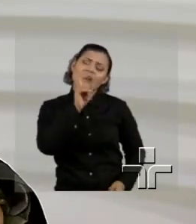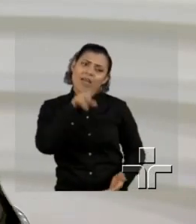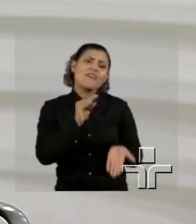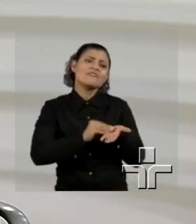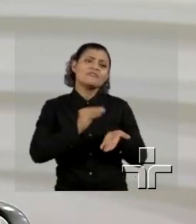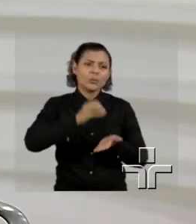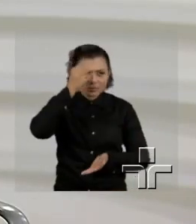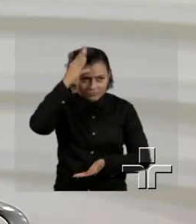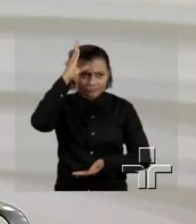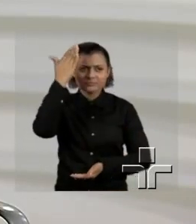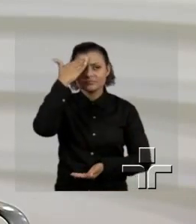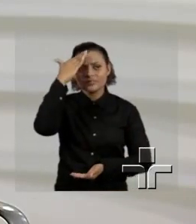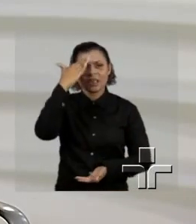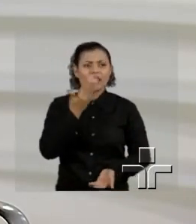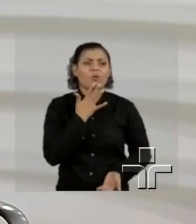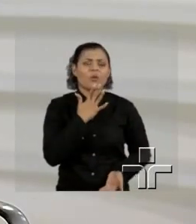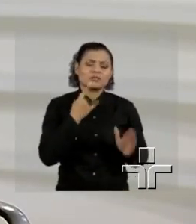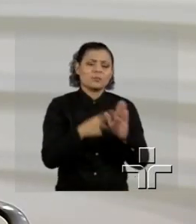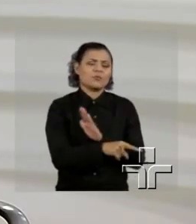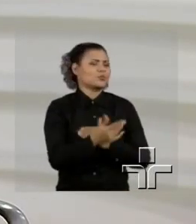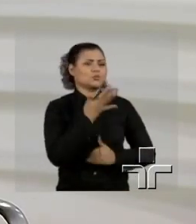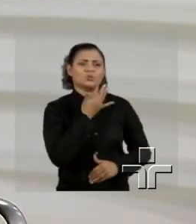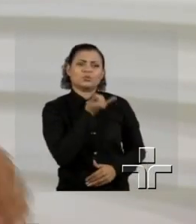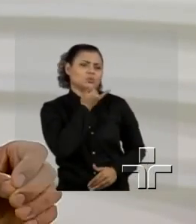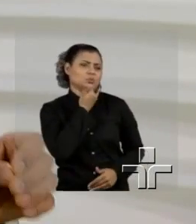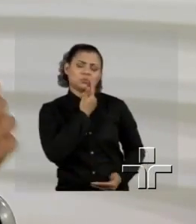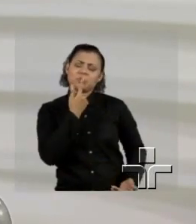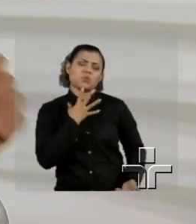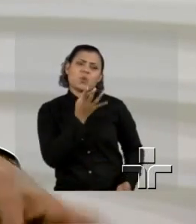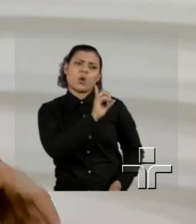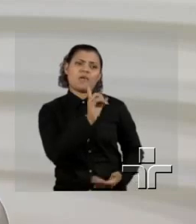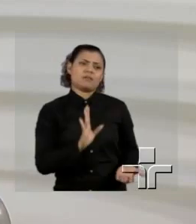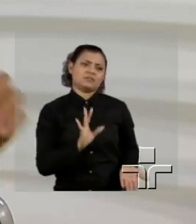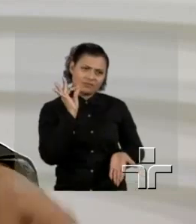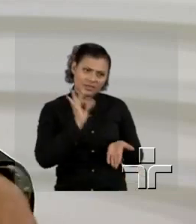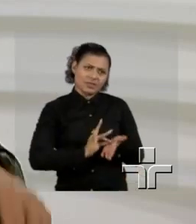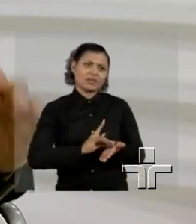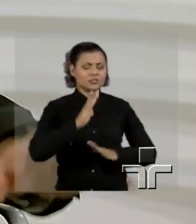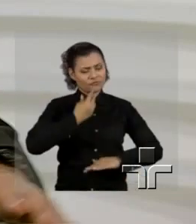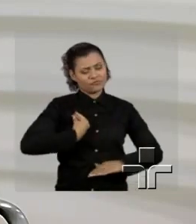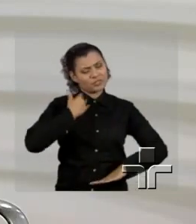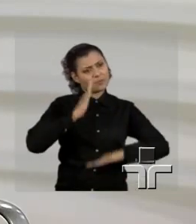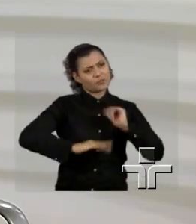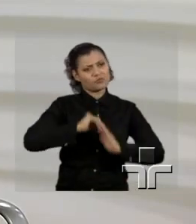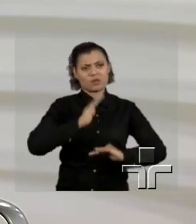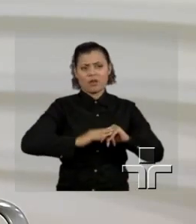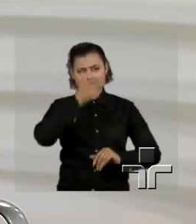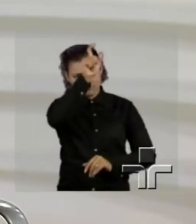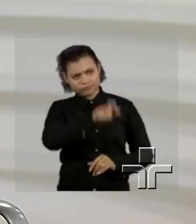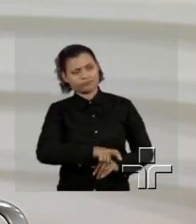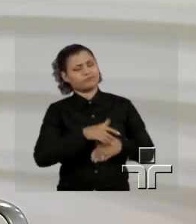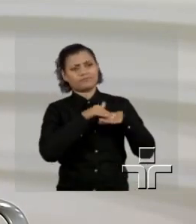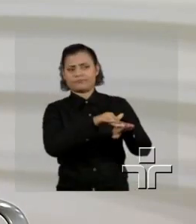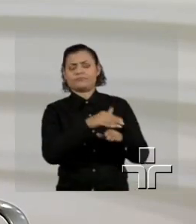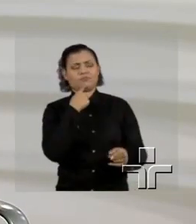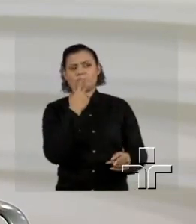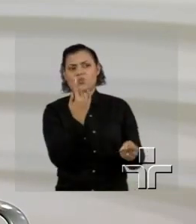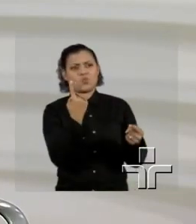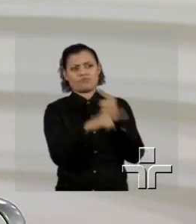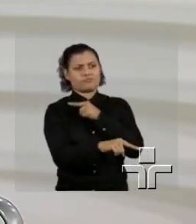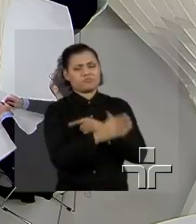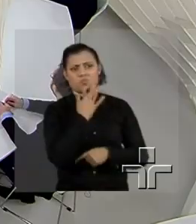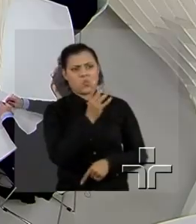lado esquerdo, você acusa o outro de ser conservador. Se você é conservador, se você é de direita, você acusa o outro de ser comunista. Pronto. O que o senhor achou do